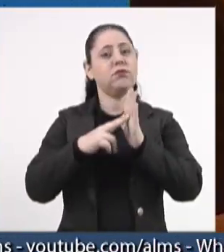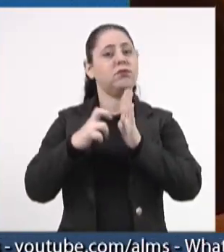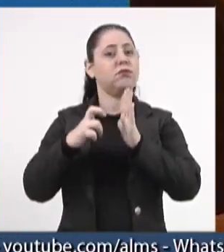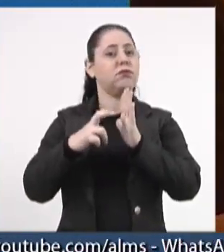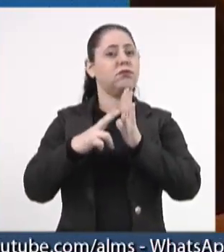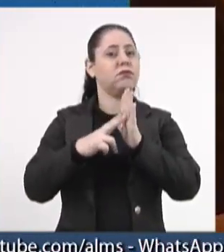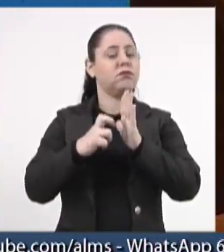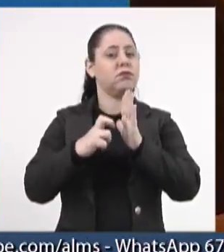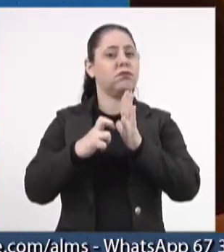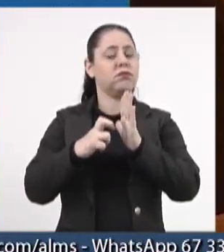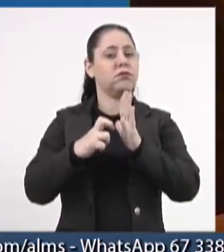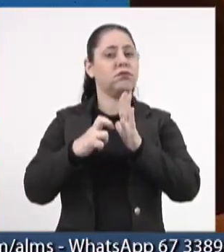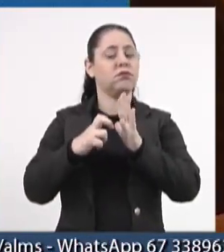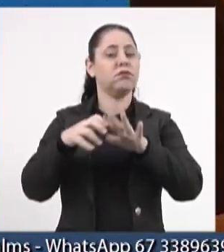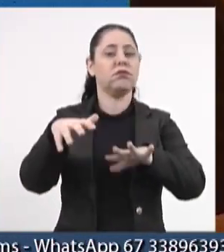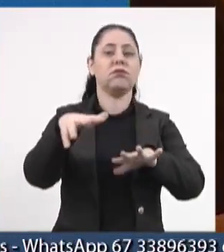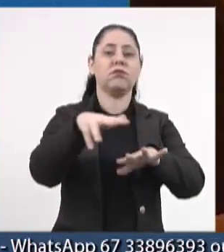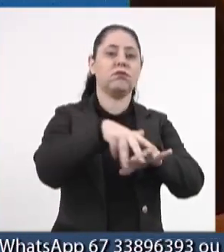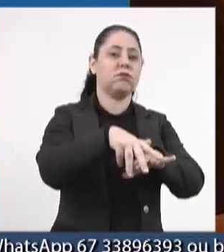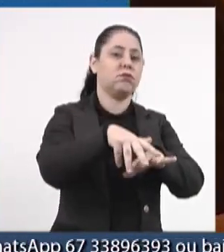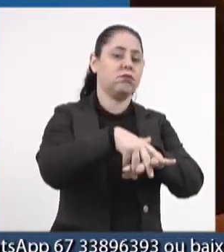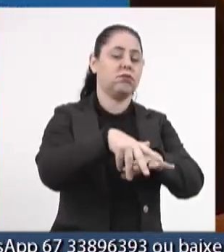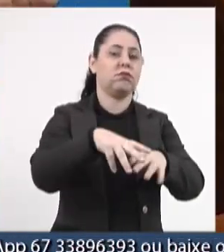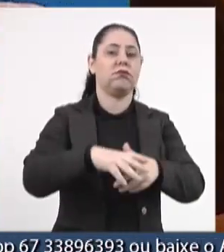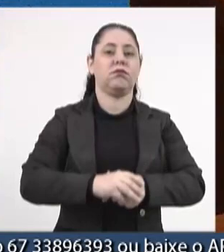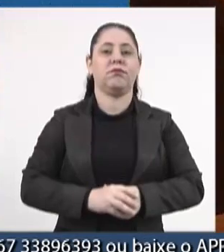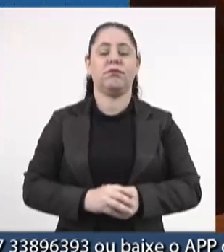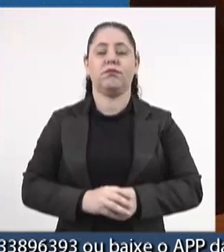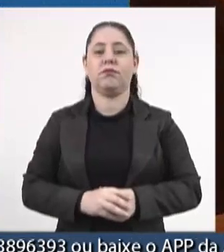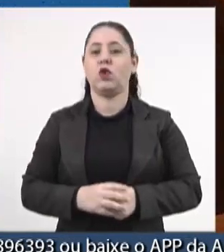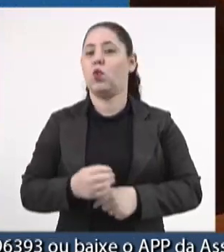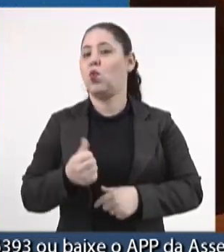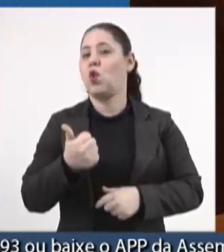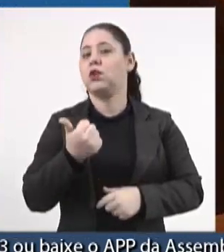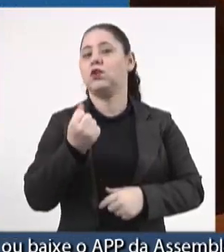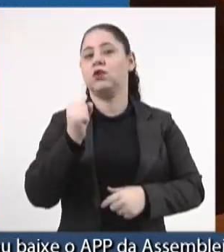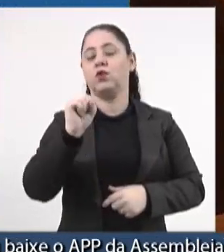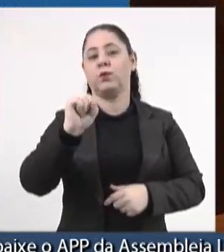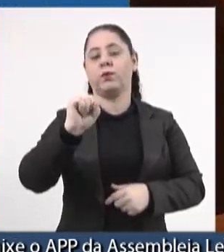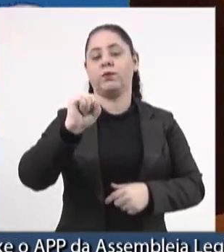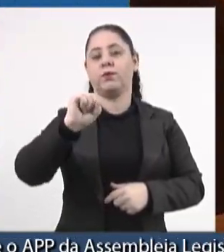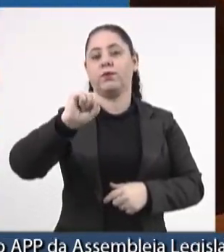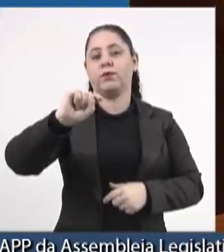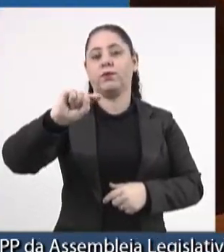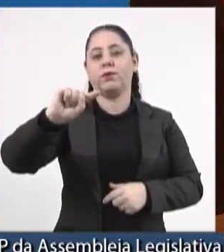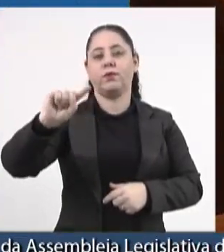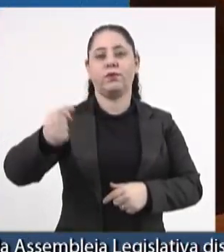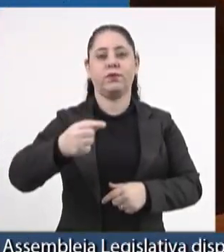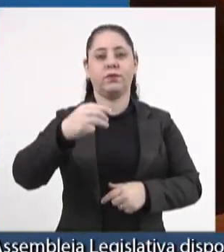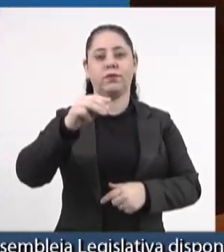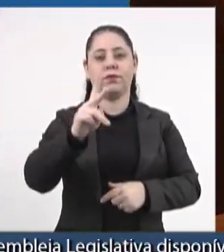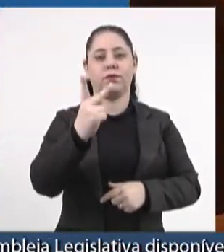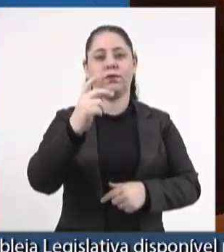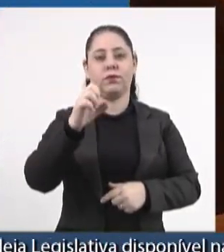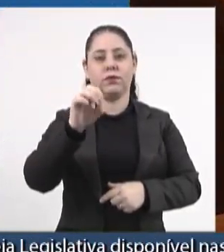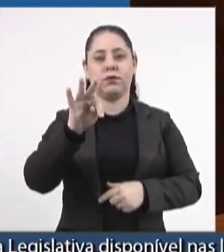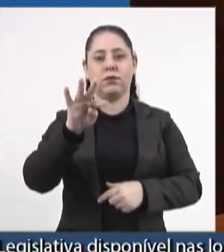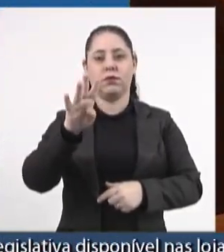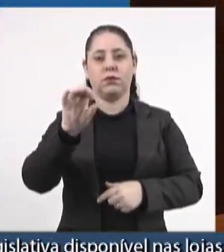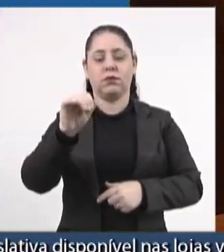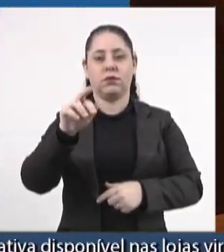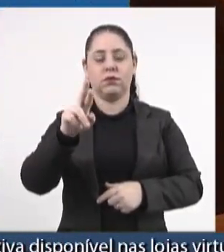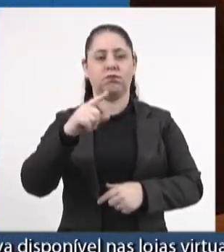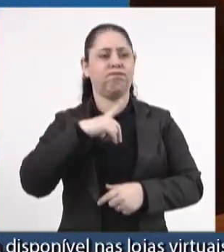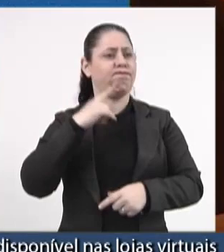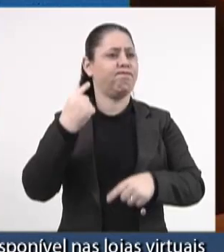Irmãos do Buriti, em Sidrolândia, quase 18 mil hectares de vários produtores, teve